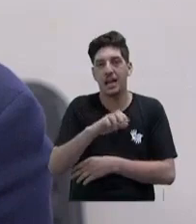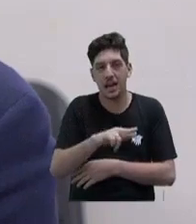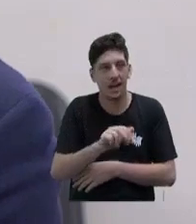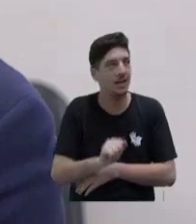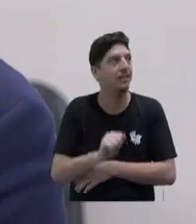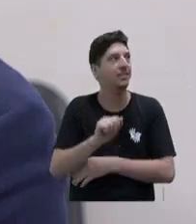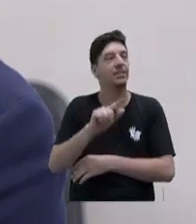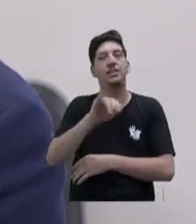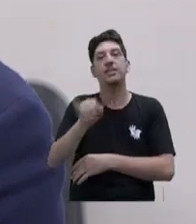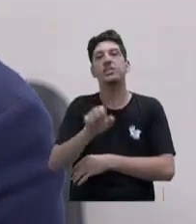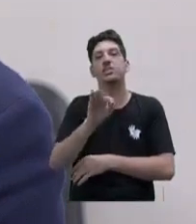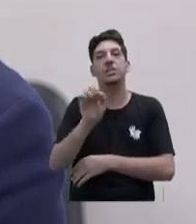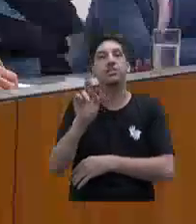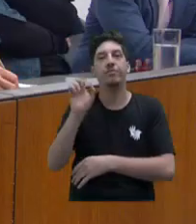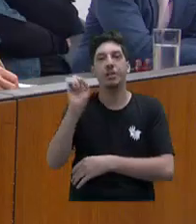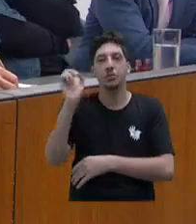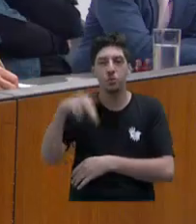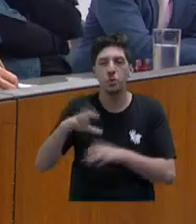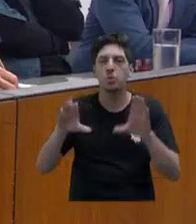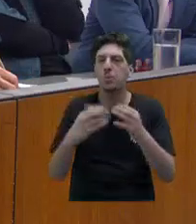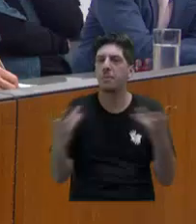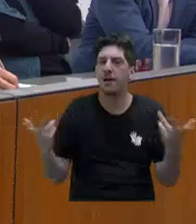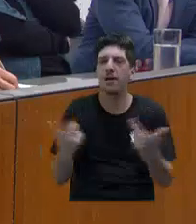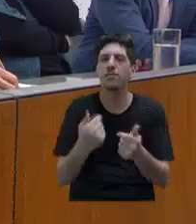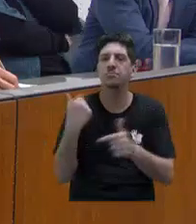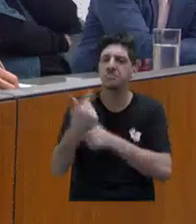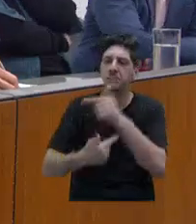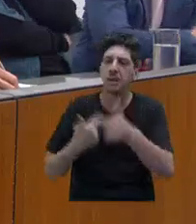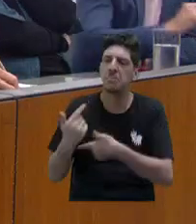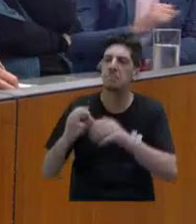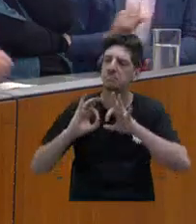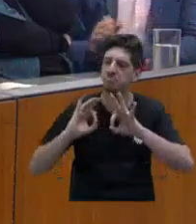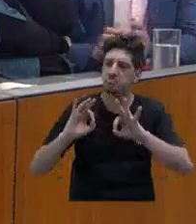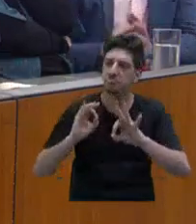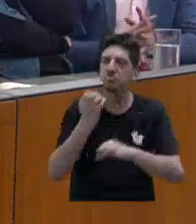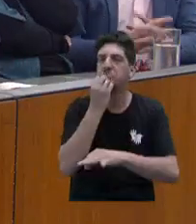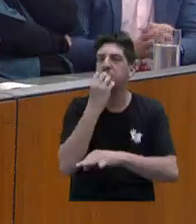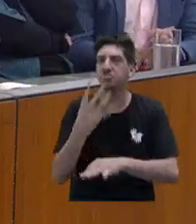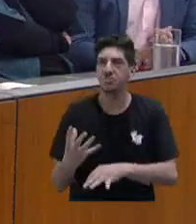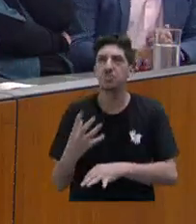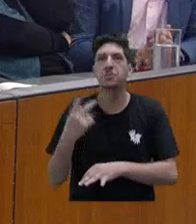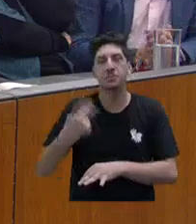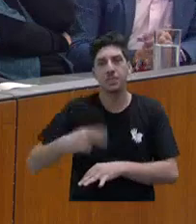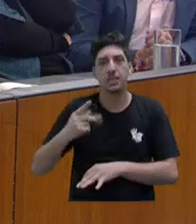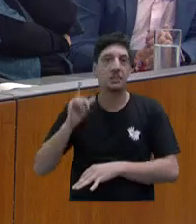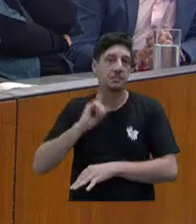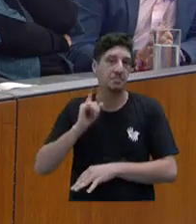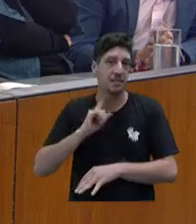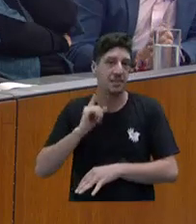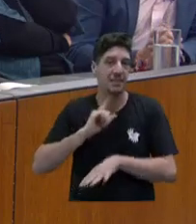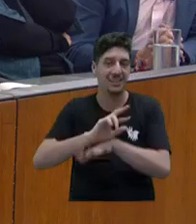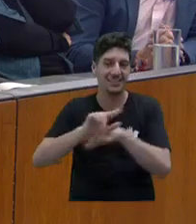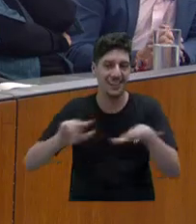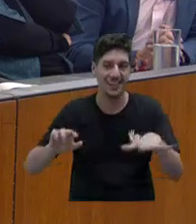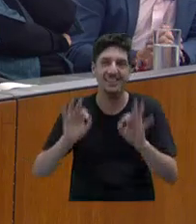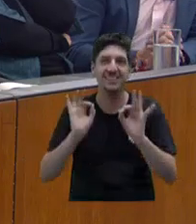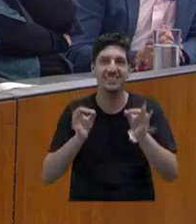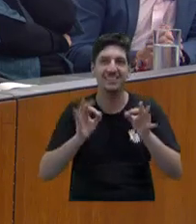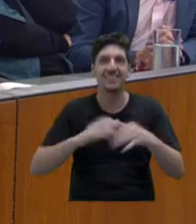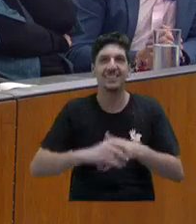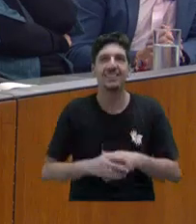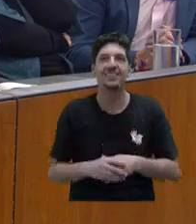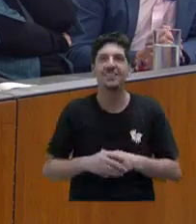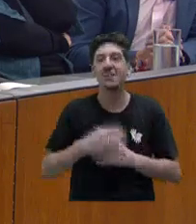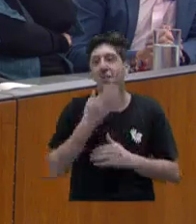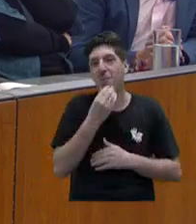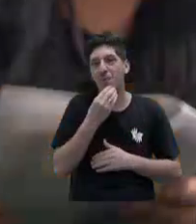equipe maravilhosa, que tem prestado excelentes serviços para a nossa mineridade, como o Leônidas gosta